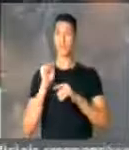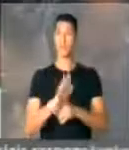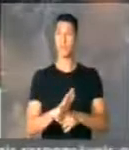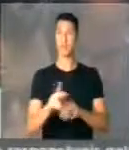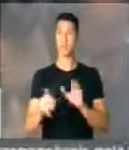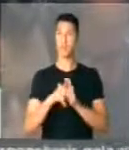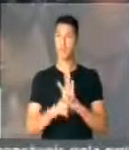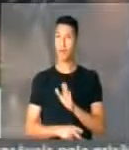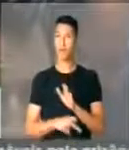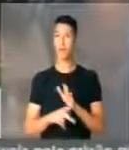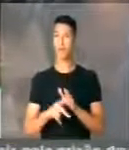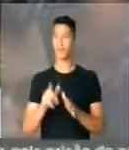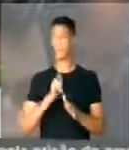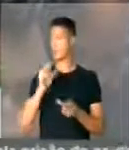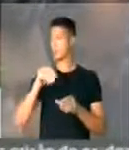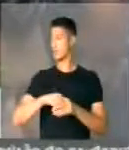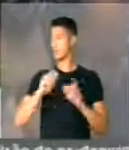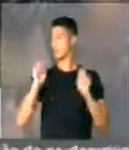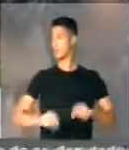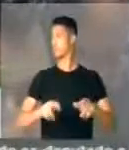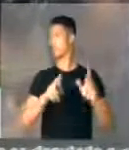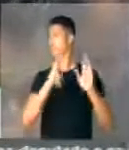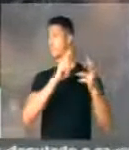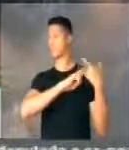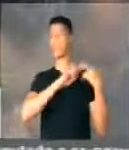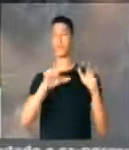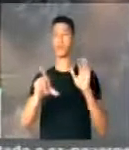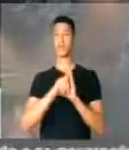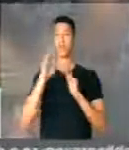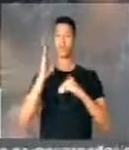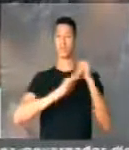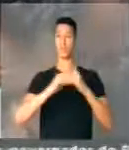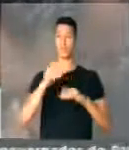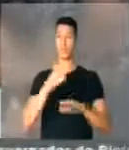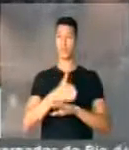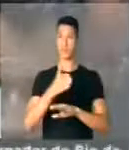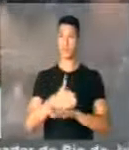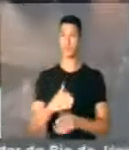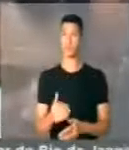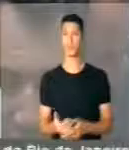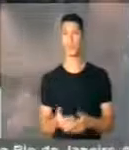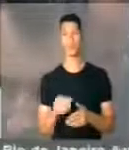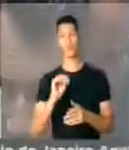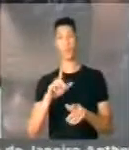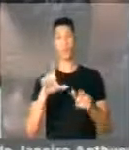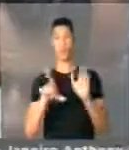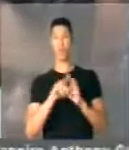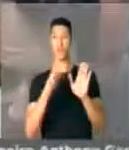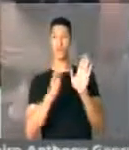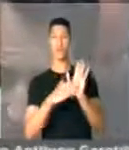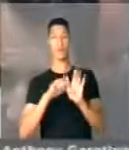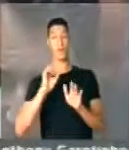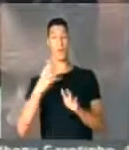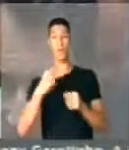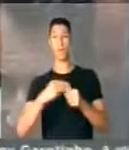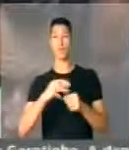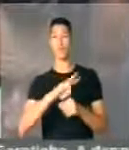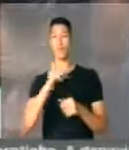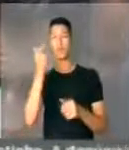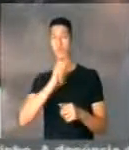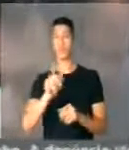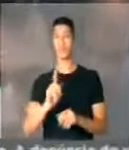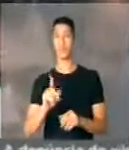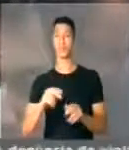impedido de, dentro da sua competência própria, legislar sobre acessibilidade. Ou a lei federal prevê isso, ou então o município não vai